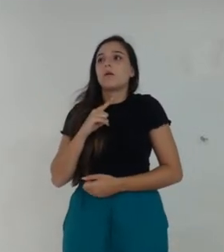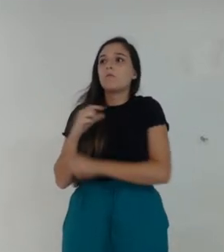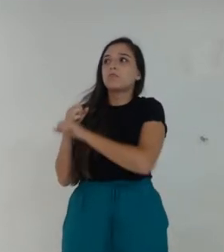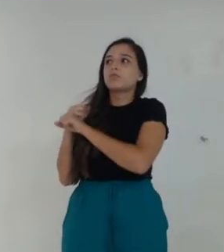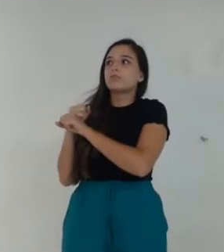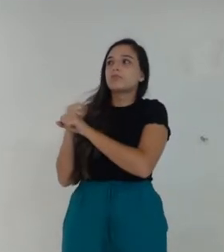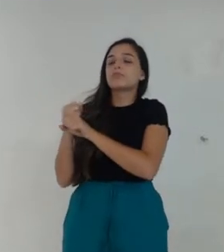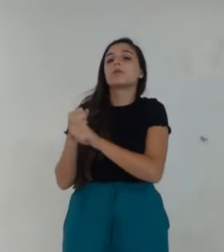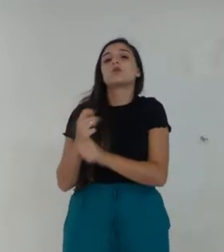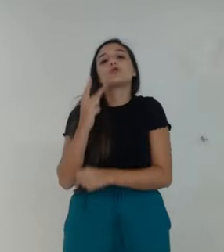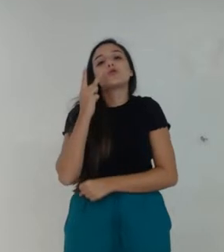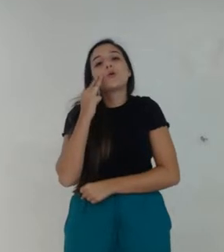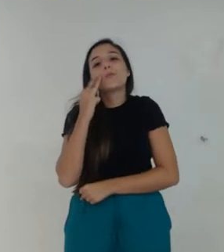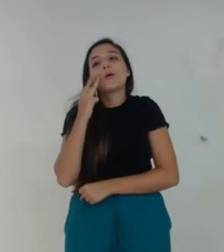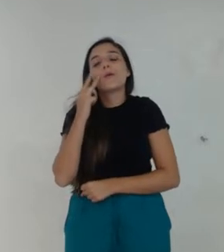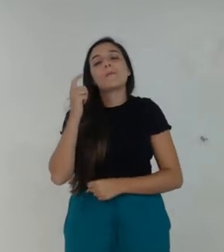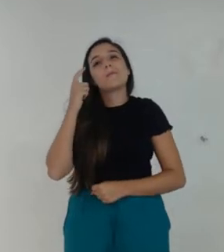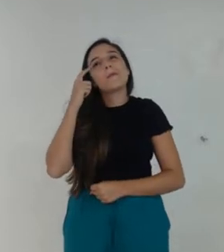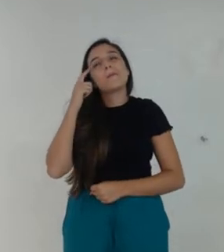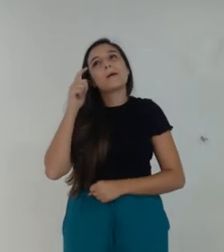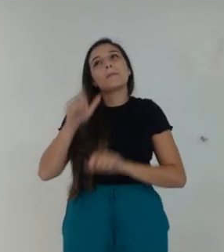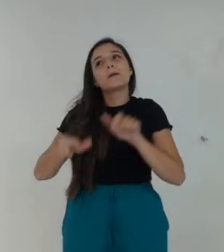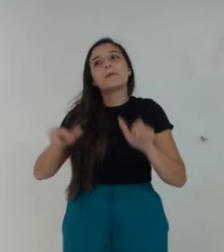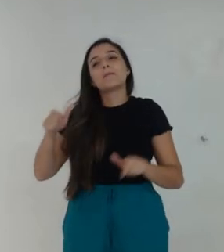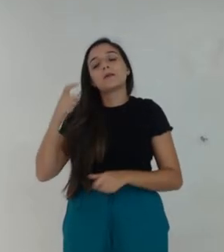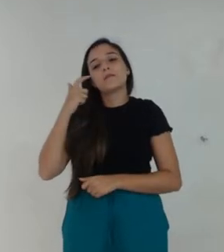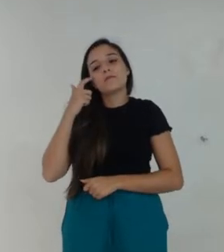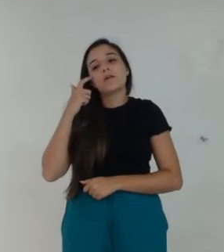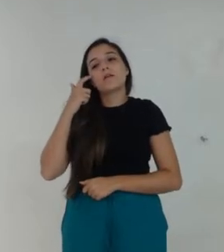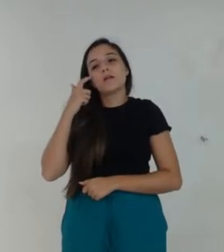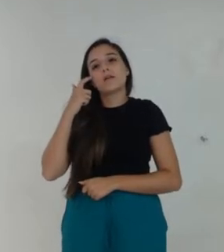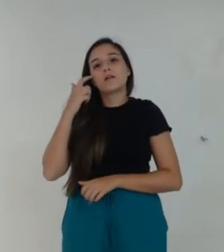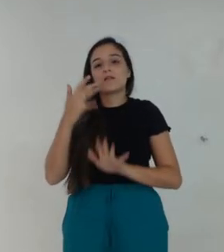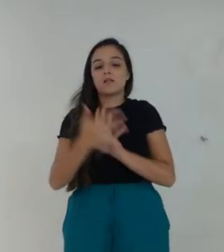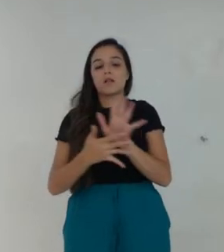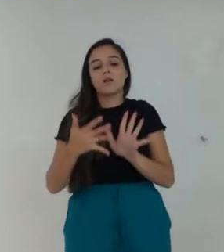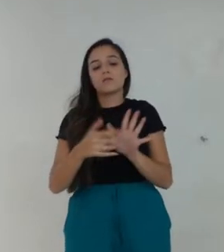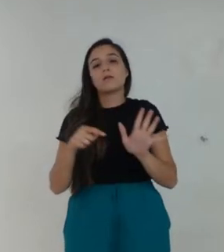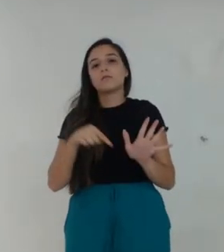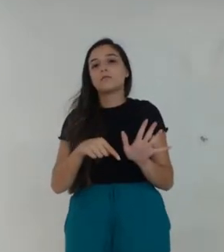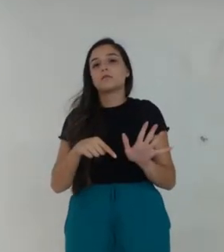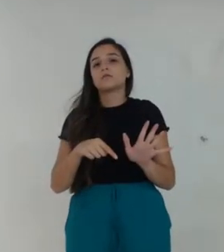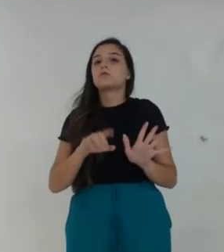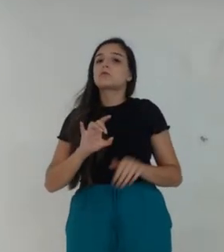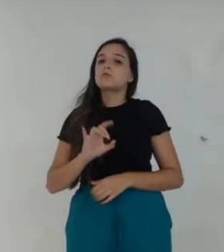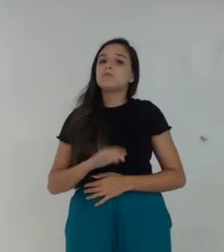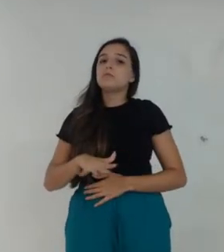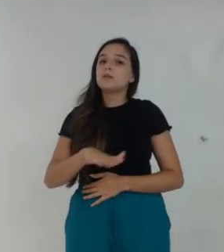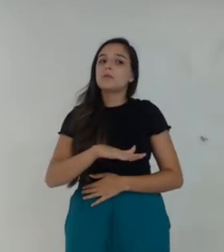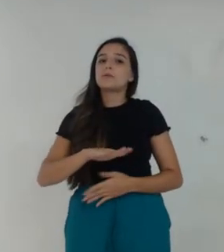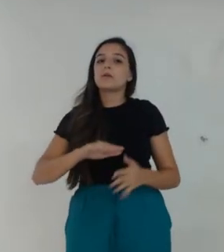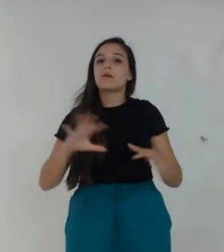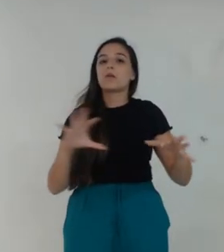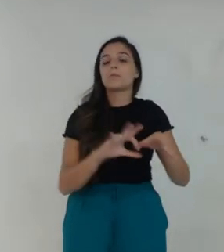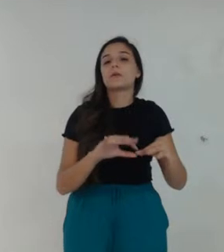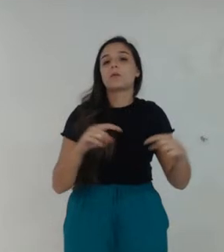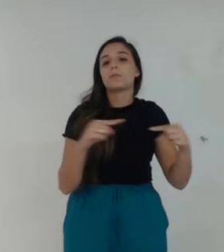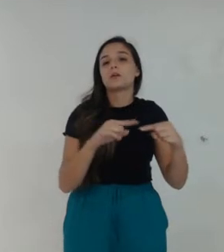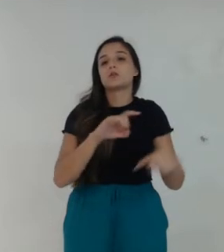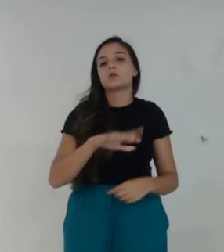muito comum, as pessoas considerarem a área que envolve línguas de sinais apenas no campo da